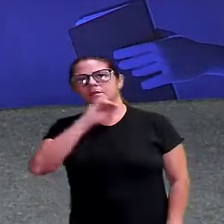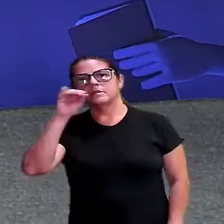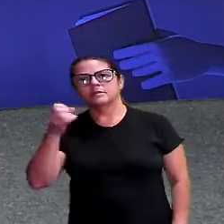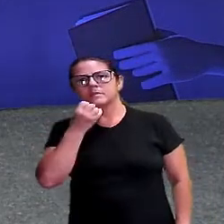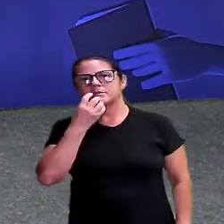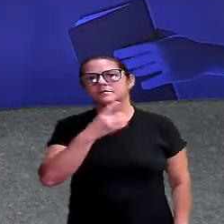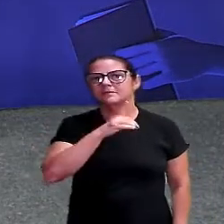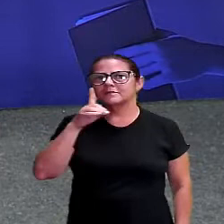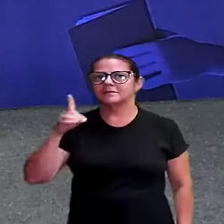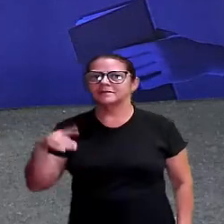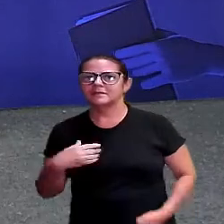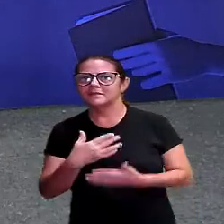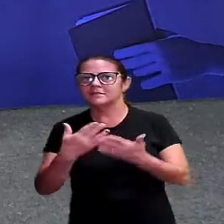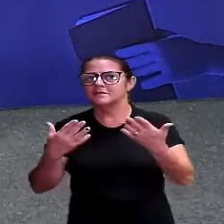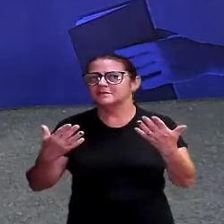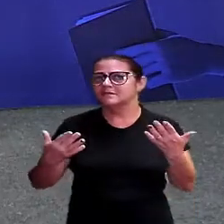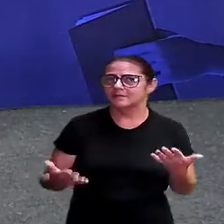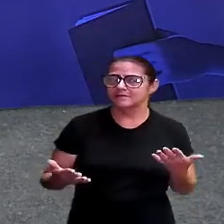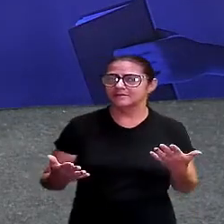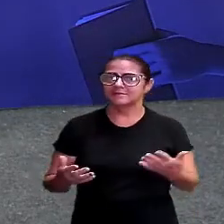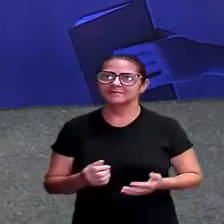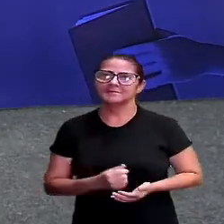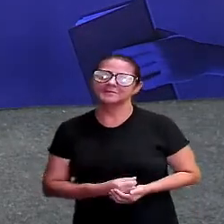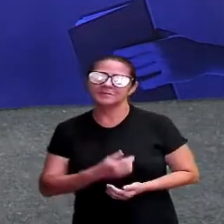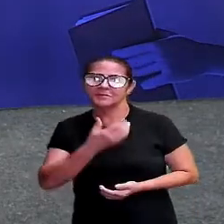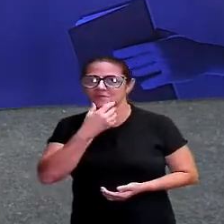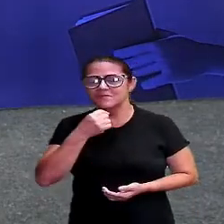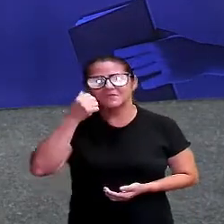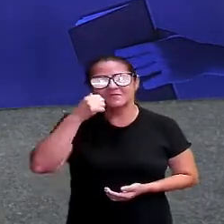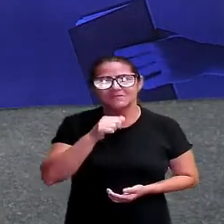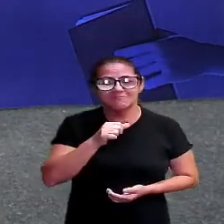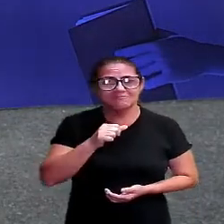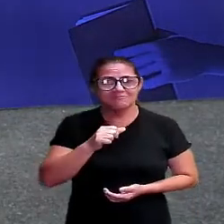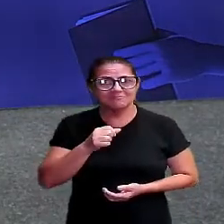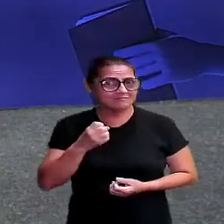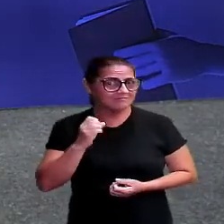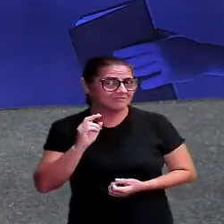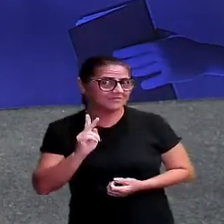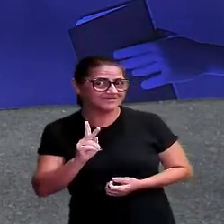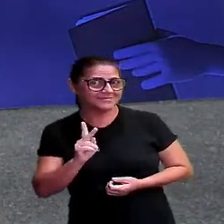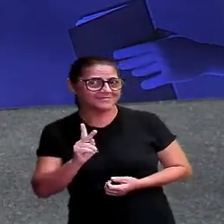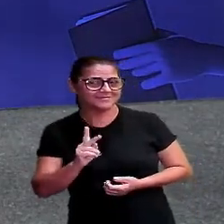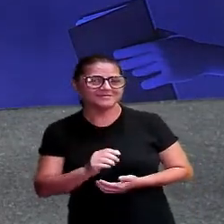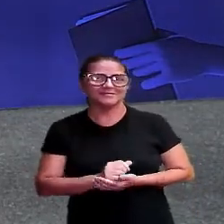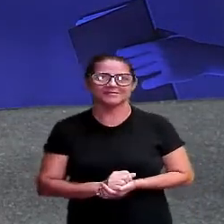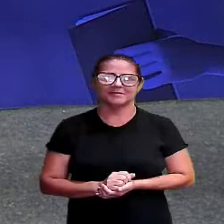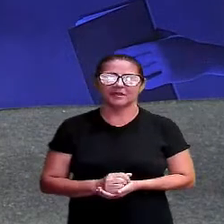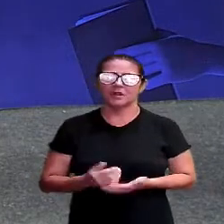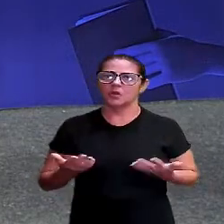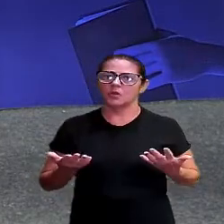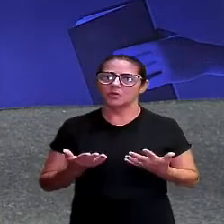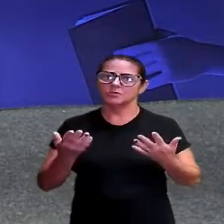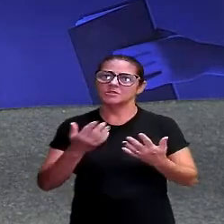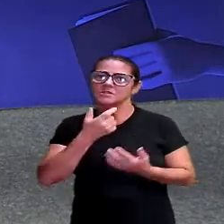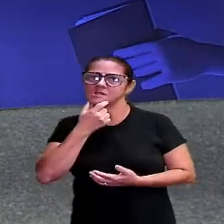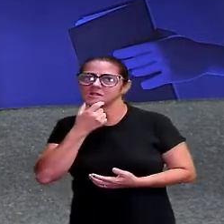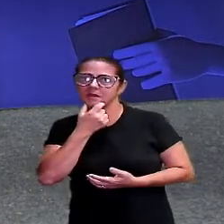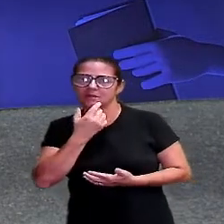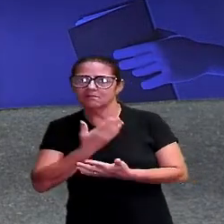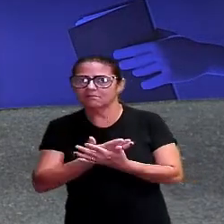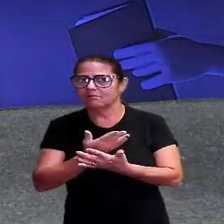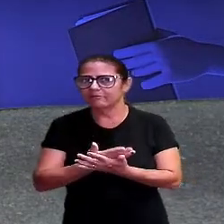boys and girls! Olá, meninos e meninas! Preparados? Yes? Então, nossa aula de inglês está começando